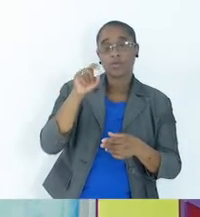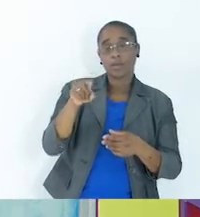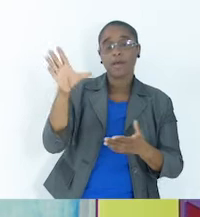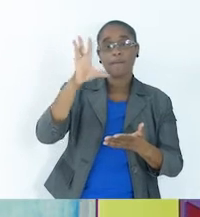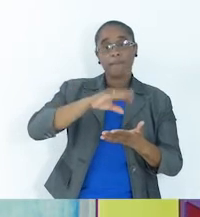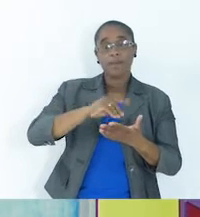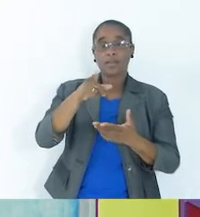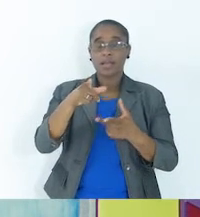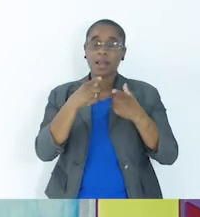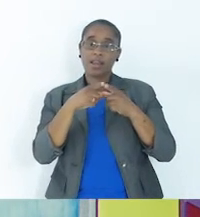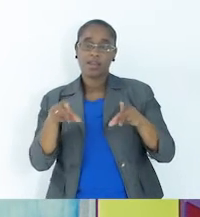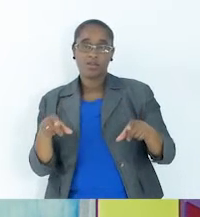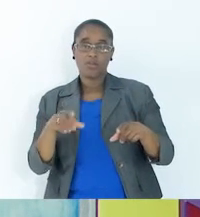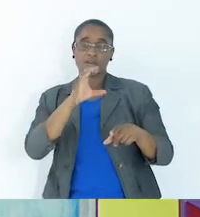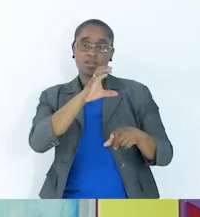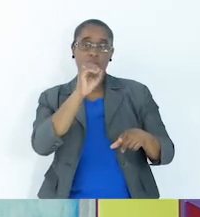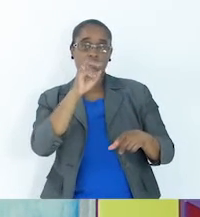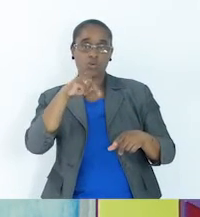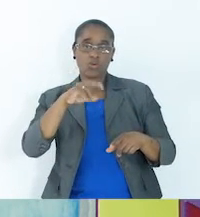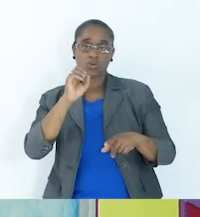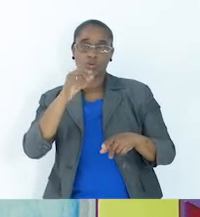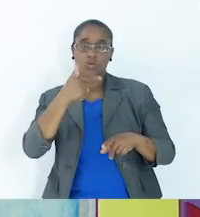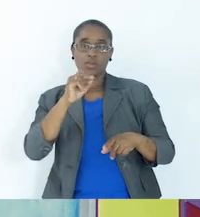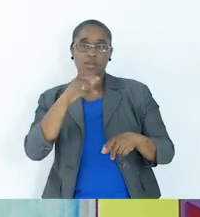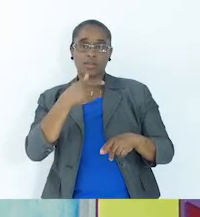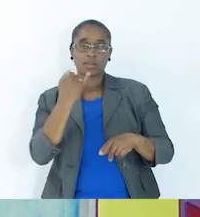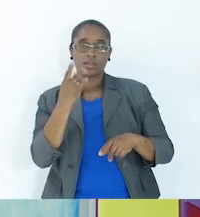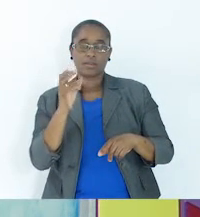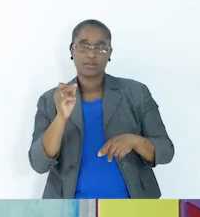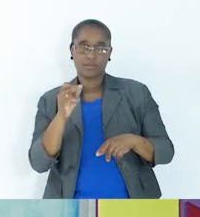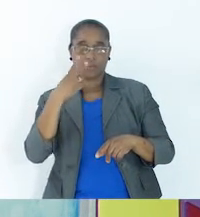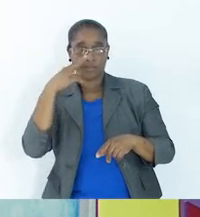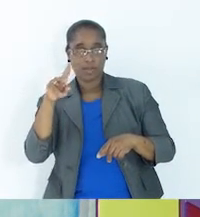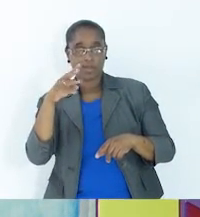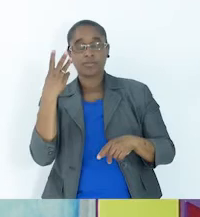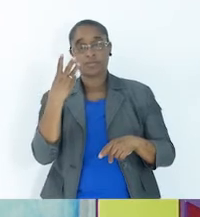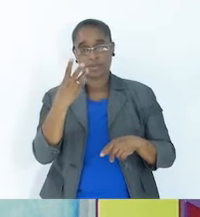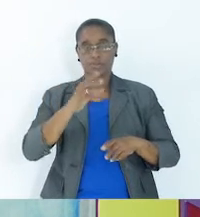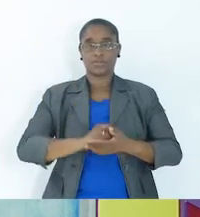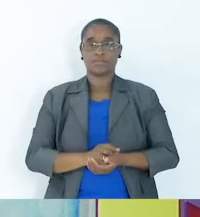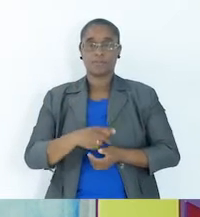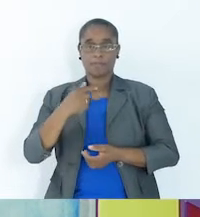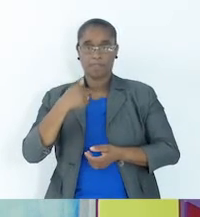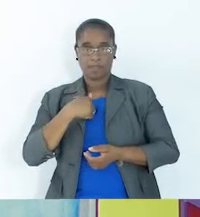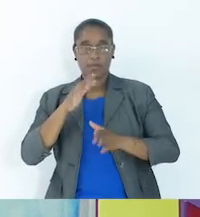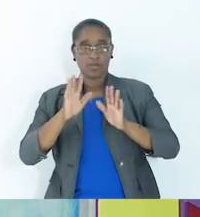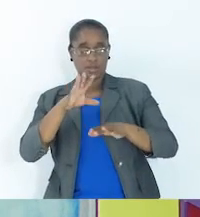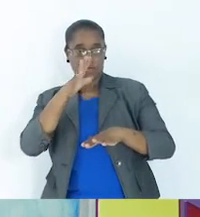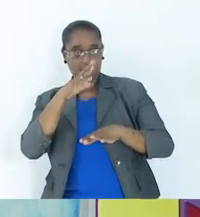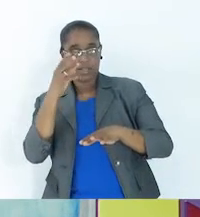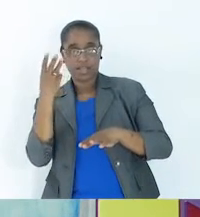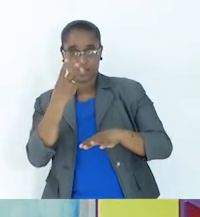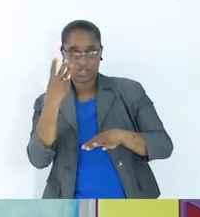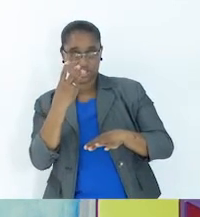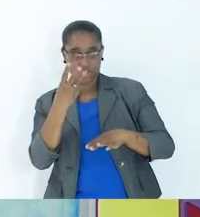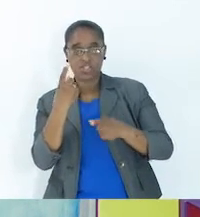que é a linguagem conotativa. Repara, são 3. Eu já dei essas